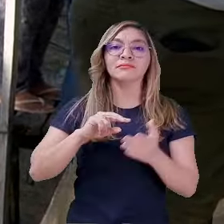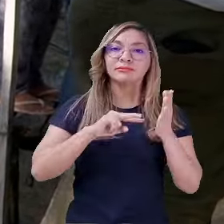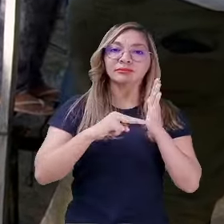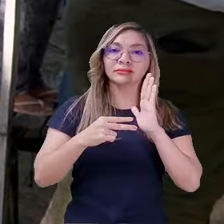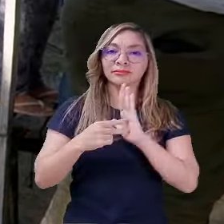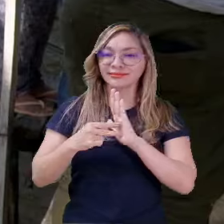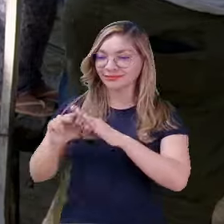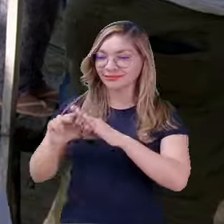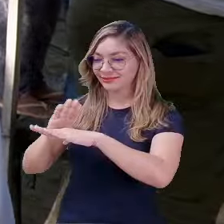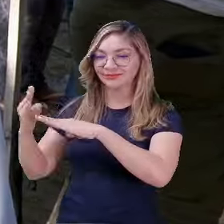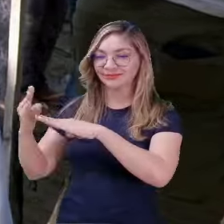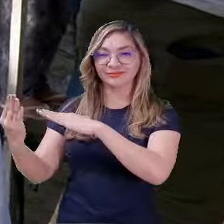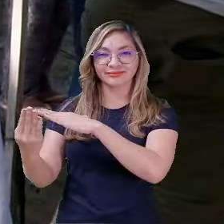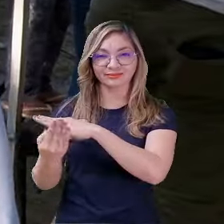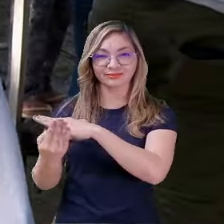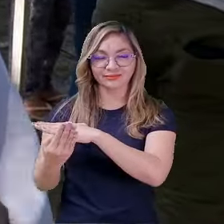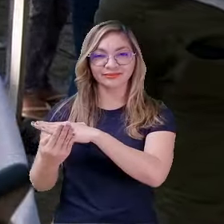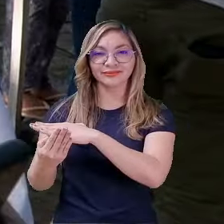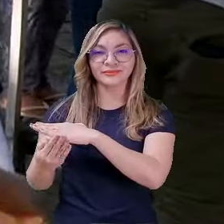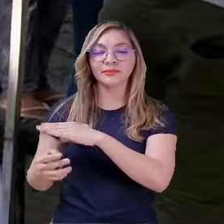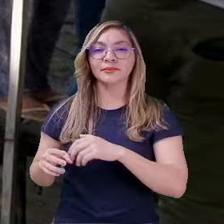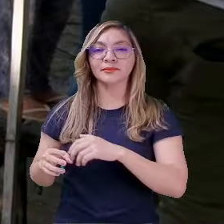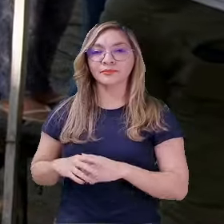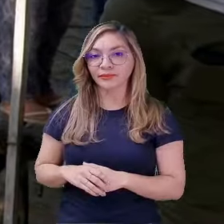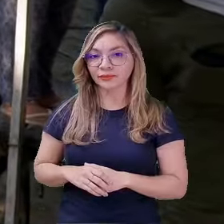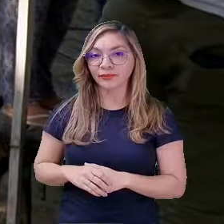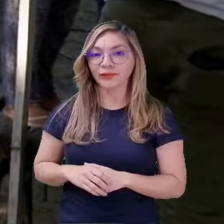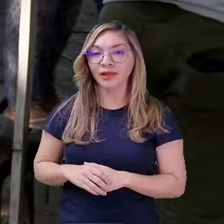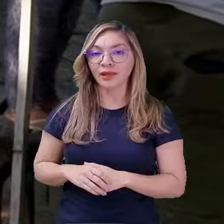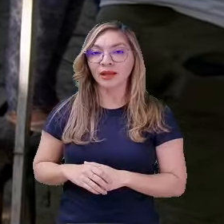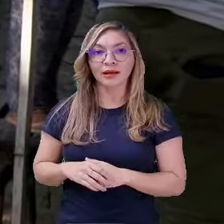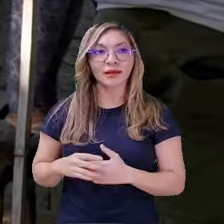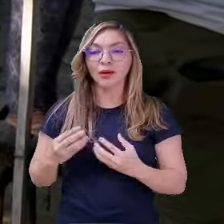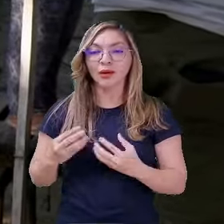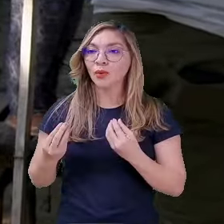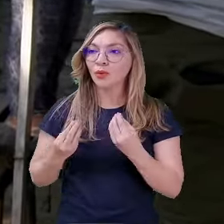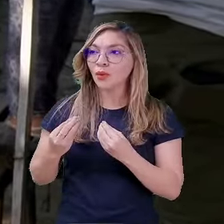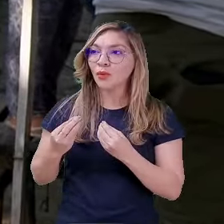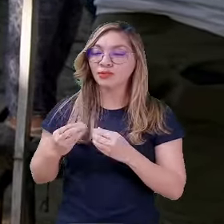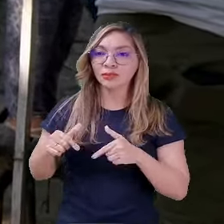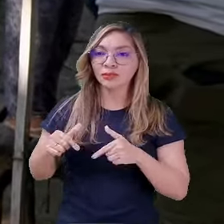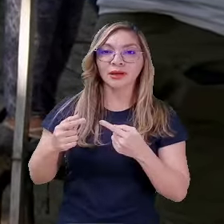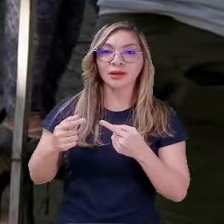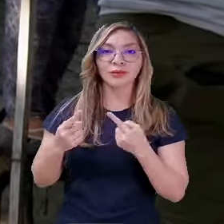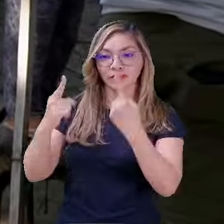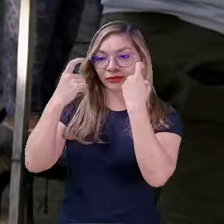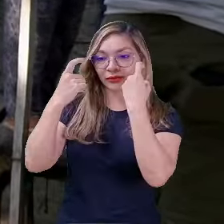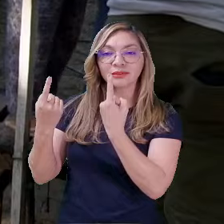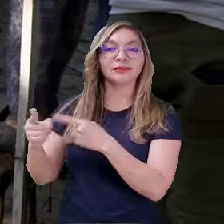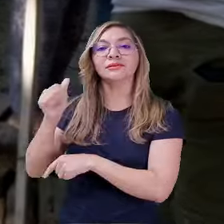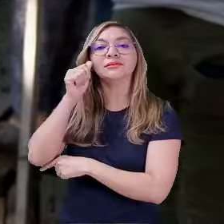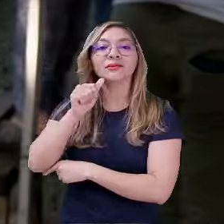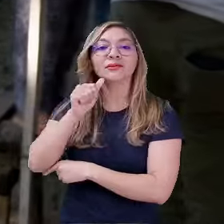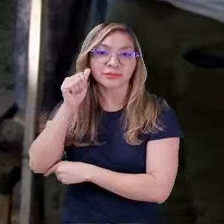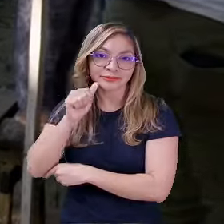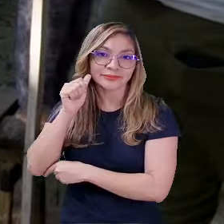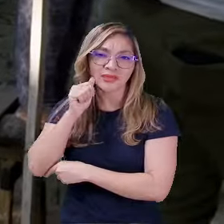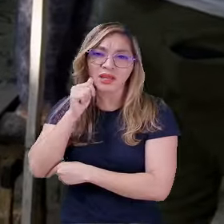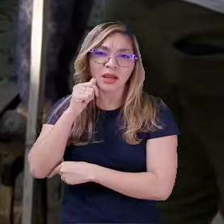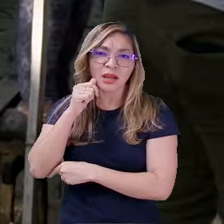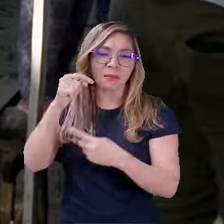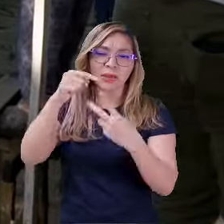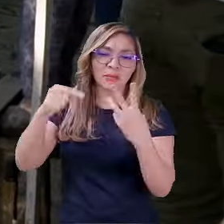do Bailique a cessação da violência contra a mulher. Então, um ato simbólico de combate à violência, qualquer tipo de violência contra